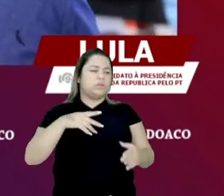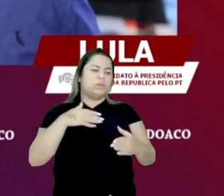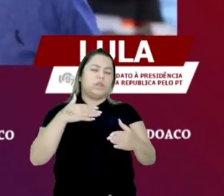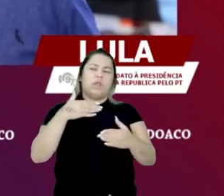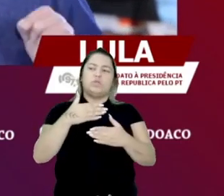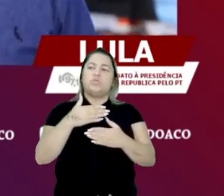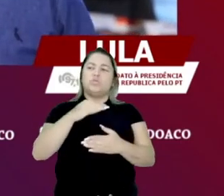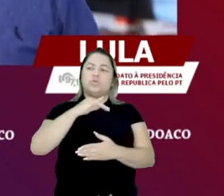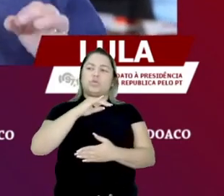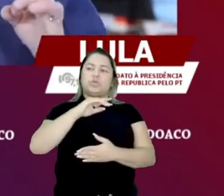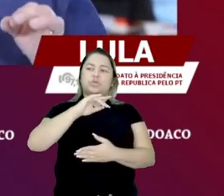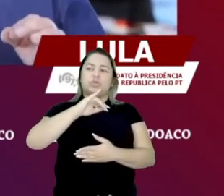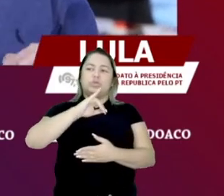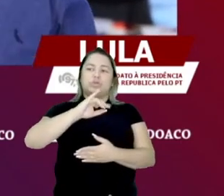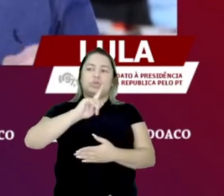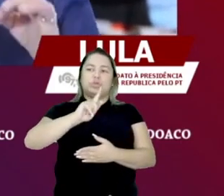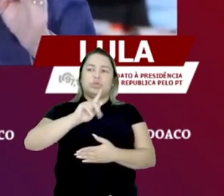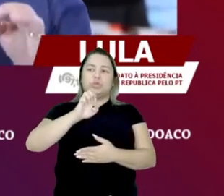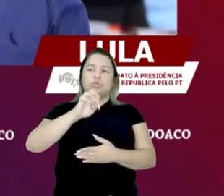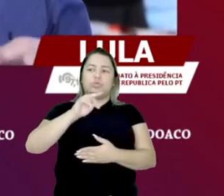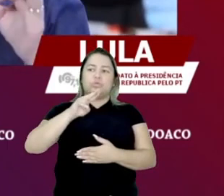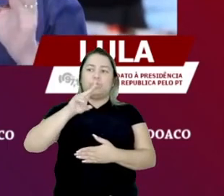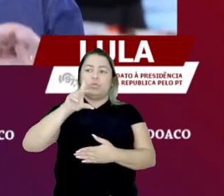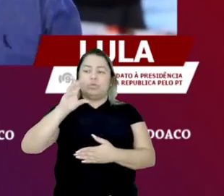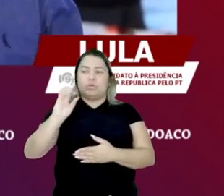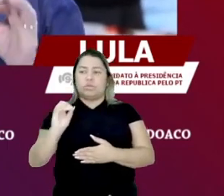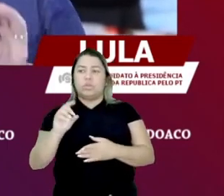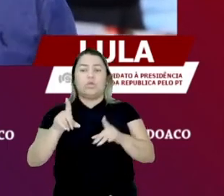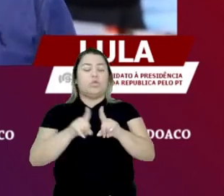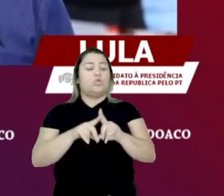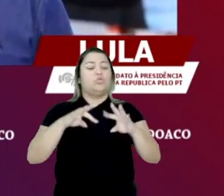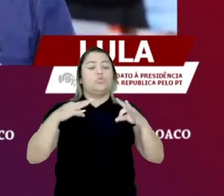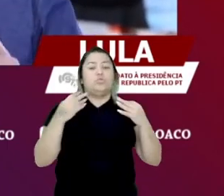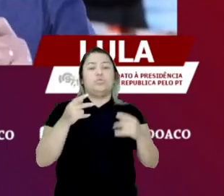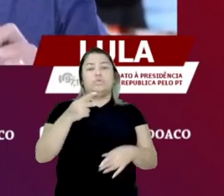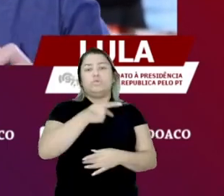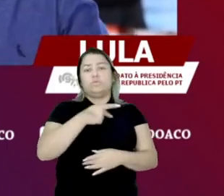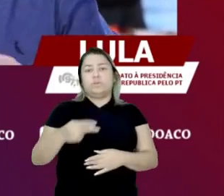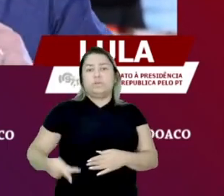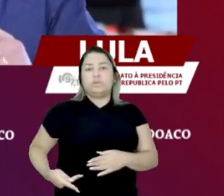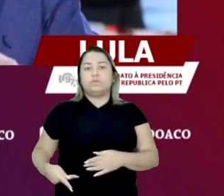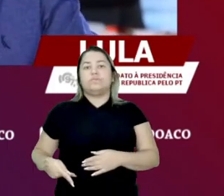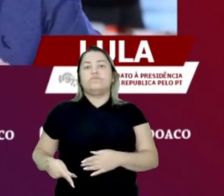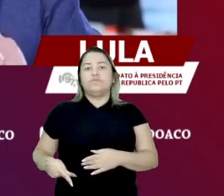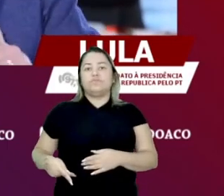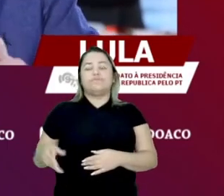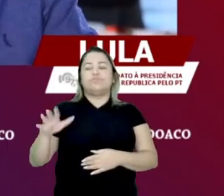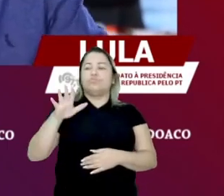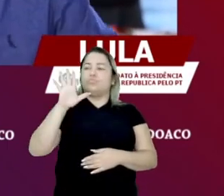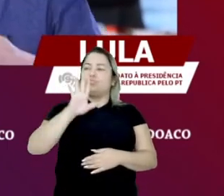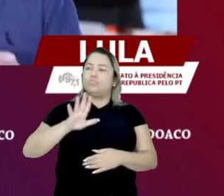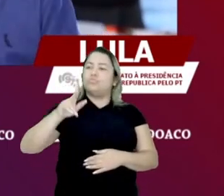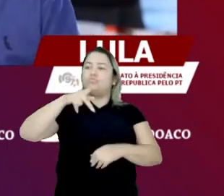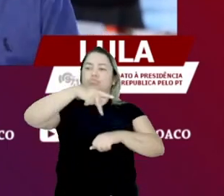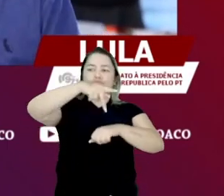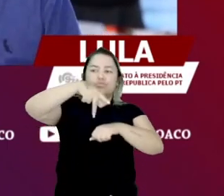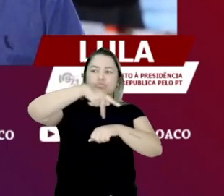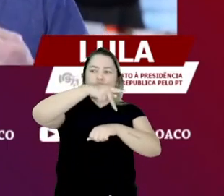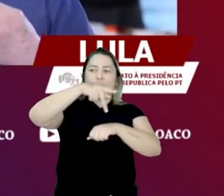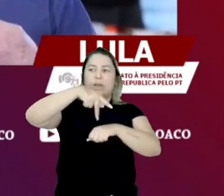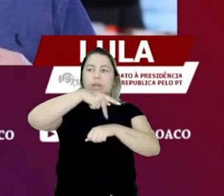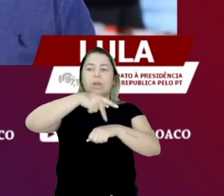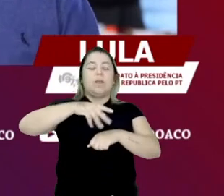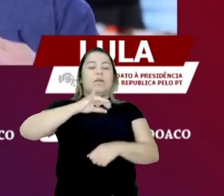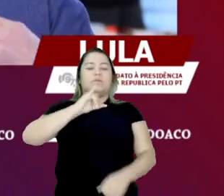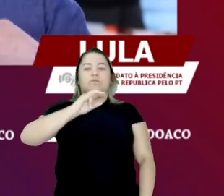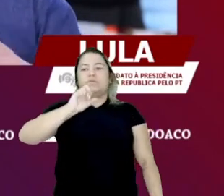militares, brigaram para que o Brasil fosse autossuficiente em petróleo. Na hora que a gente conquista a autossuficiência, ao invés